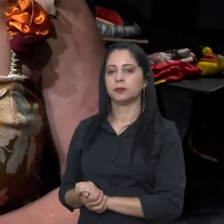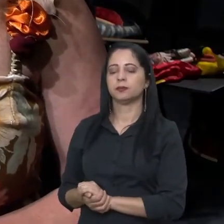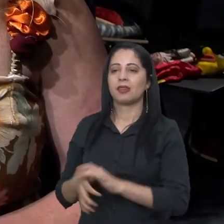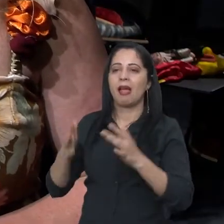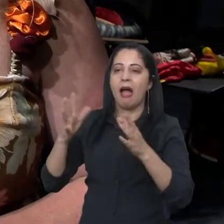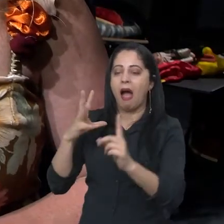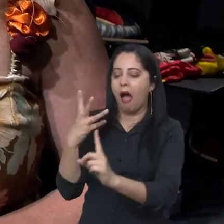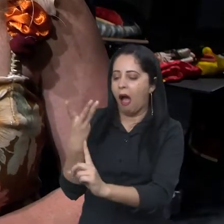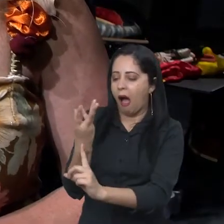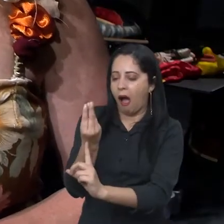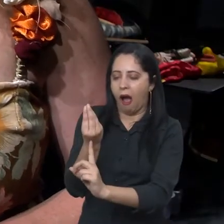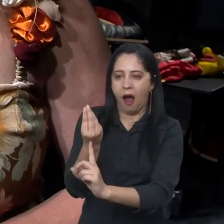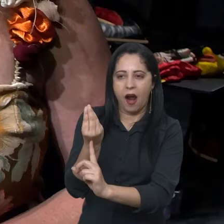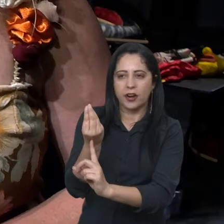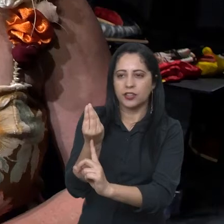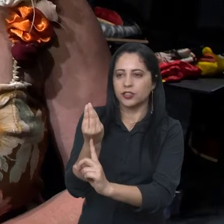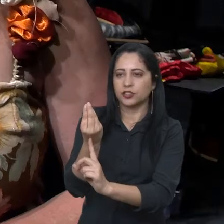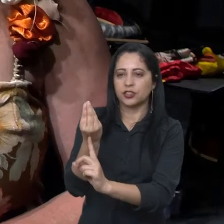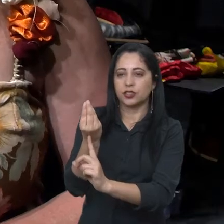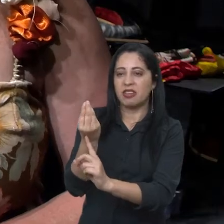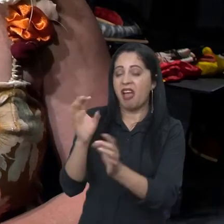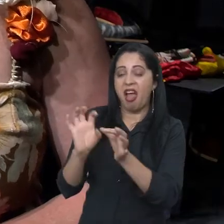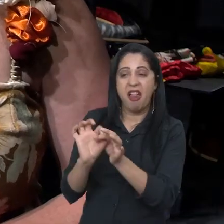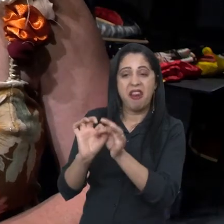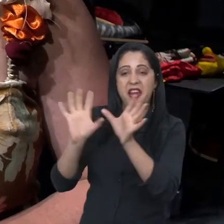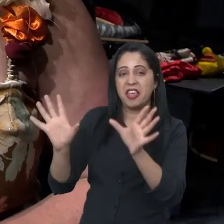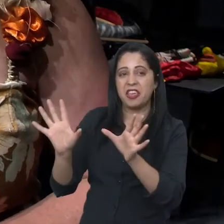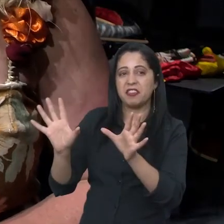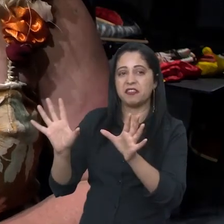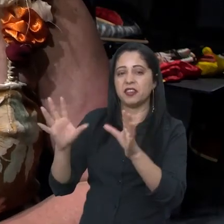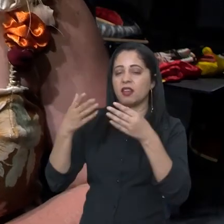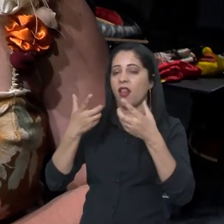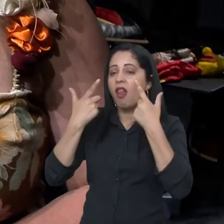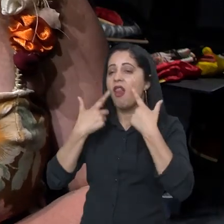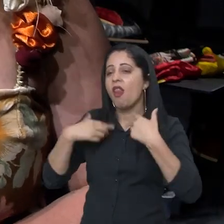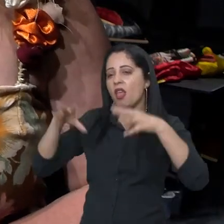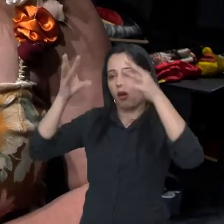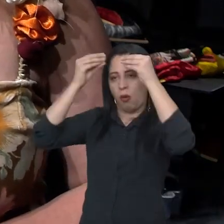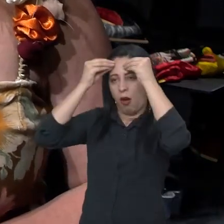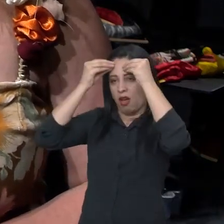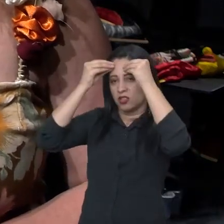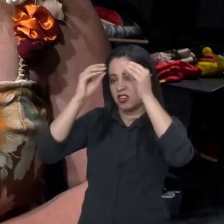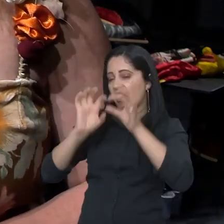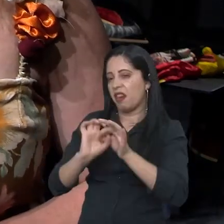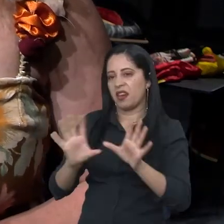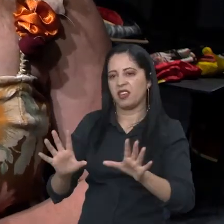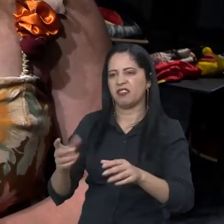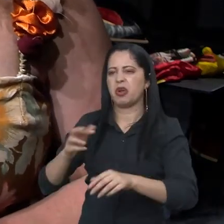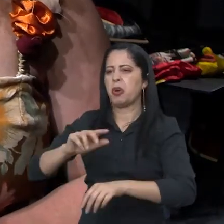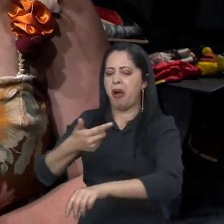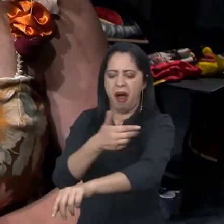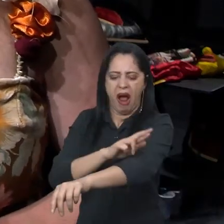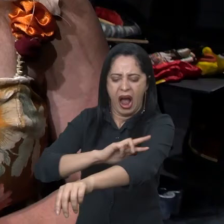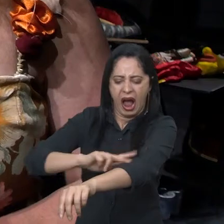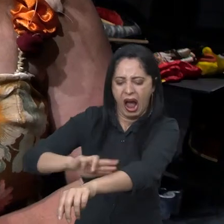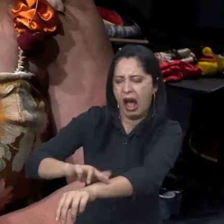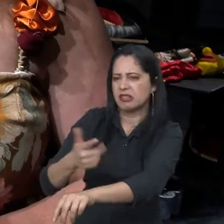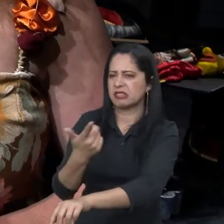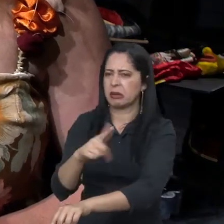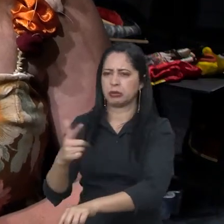né? E ela atende a todas as linguagens, ela não tem cor, não tem gênero, né? Não tem